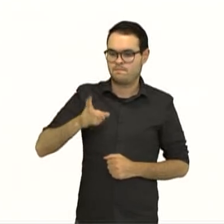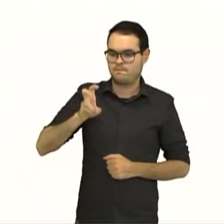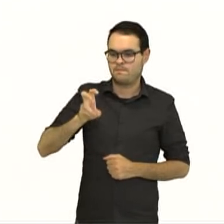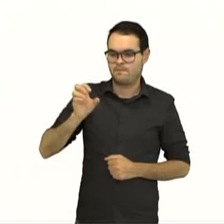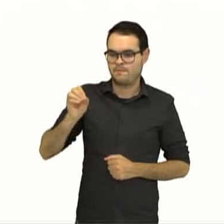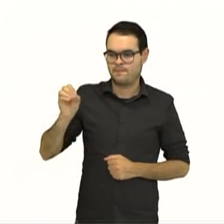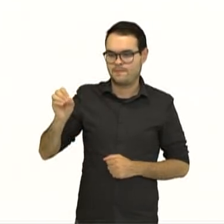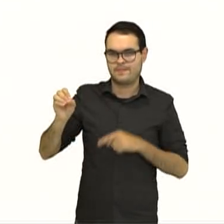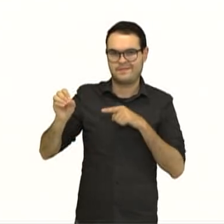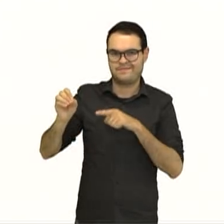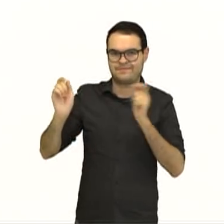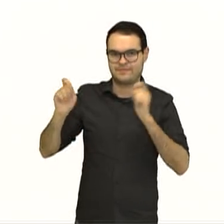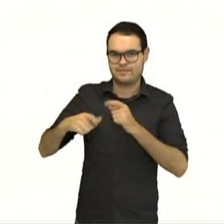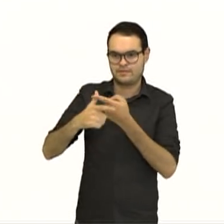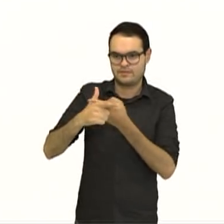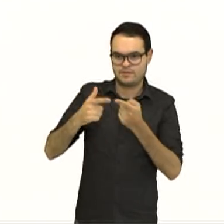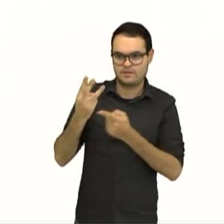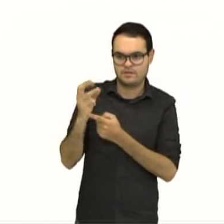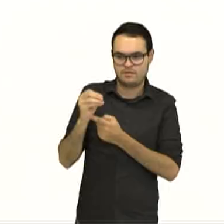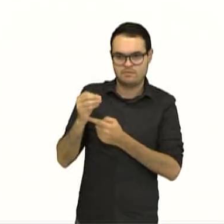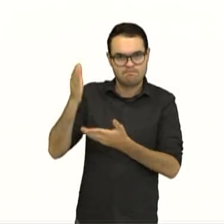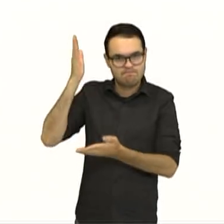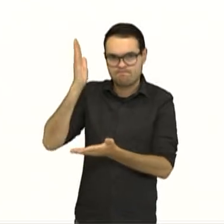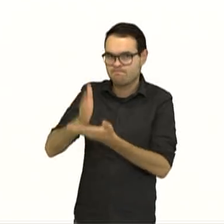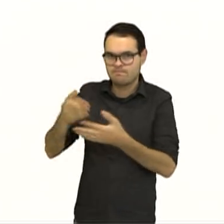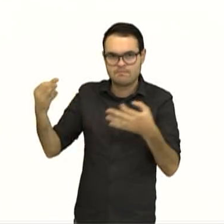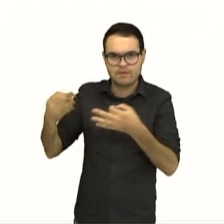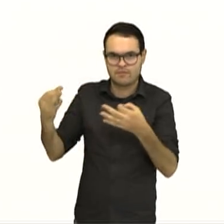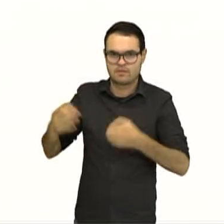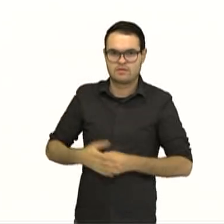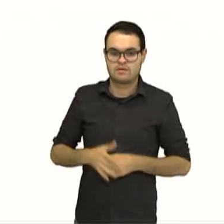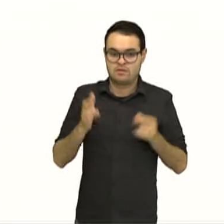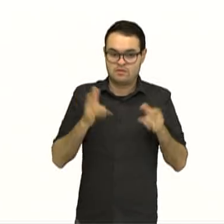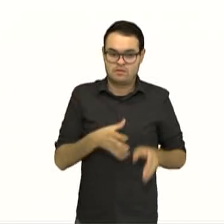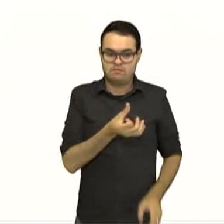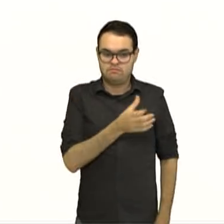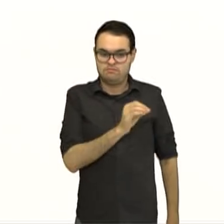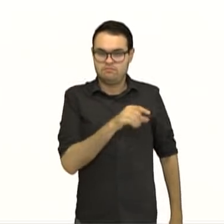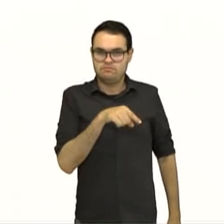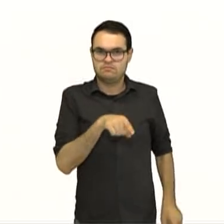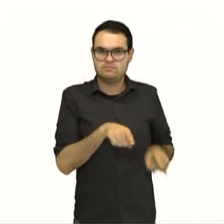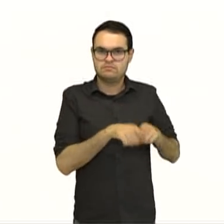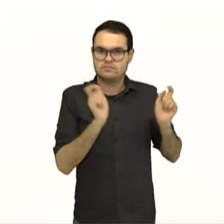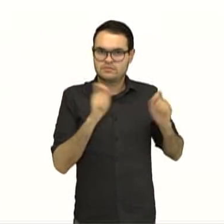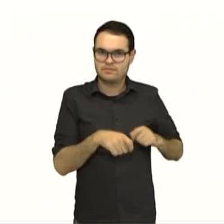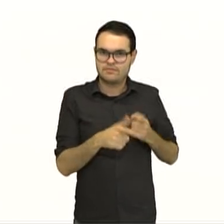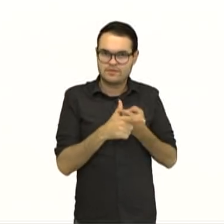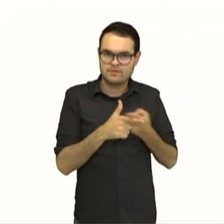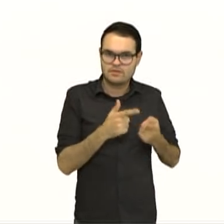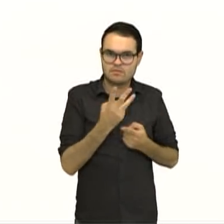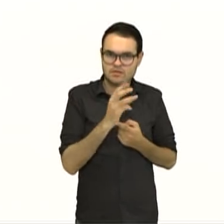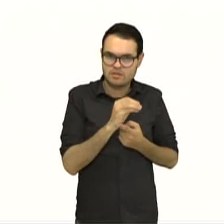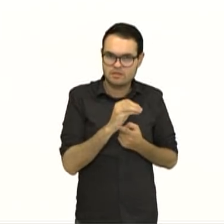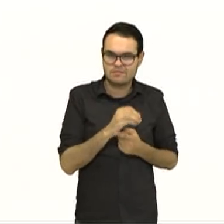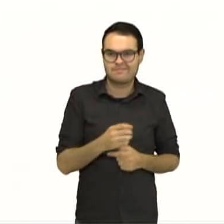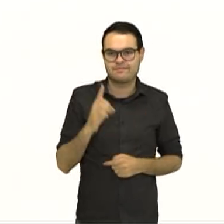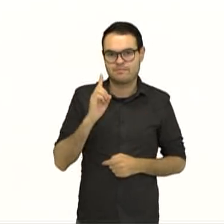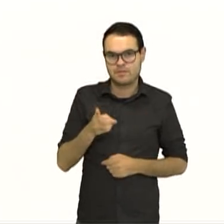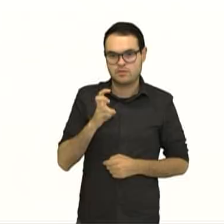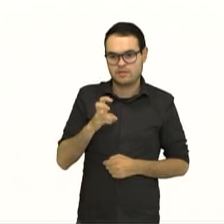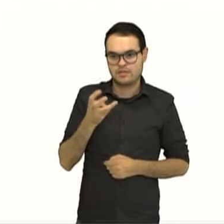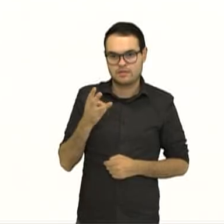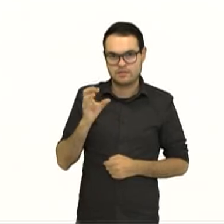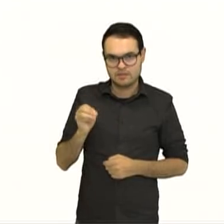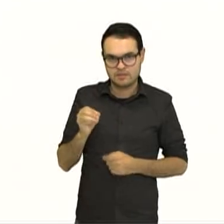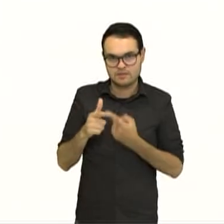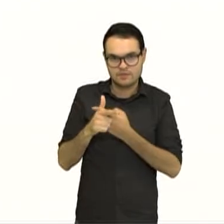1.500 eu consigo dividir por 30, que dá exato. E daí me sobra 60, que também consigo dividir por 30. 1.500 dividido por 30